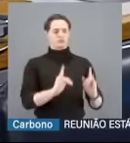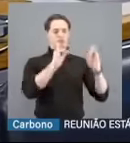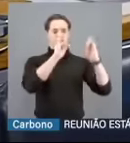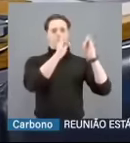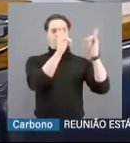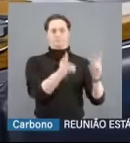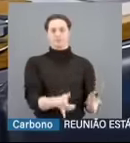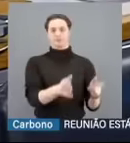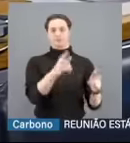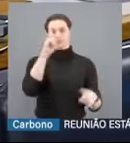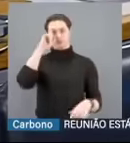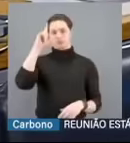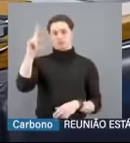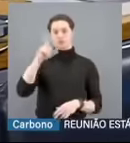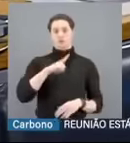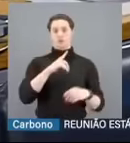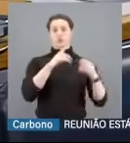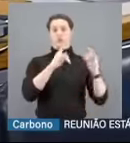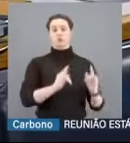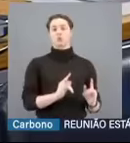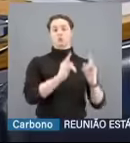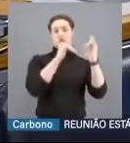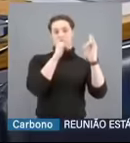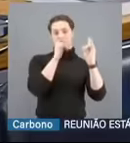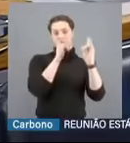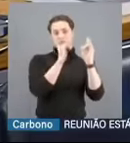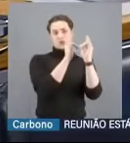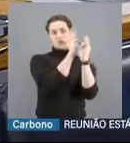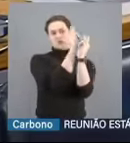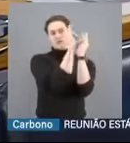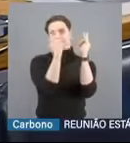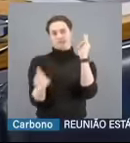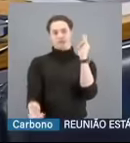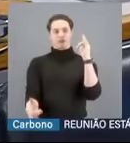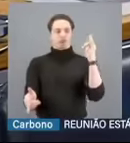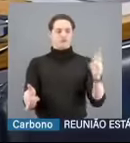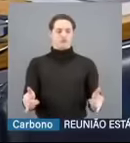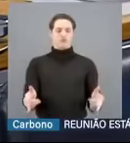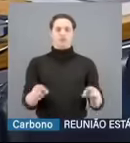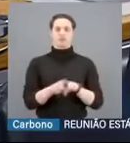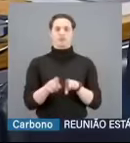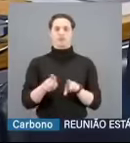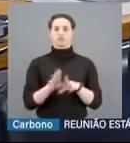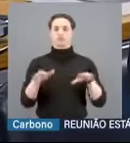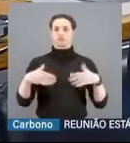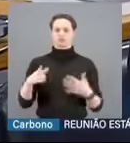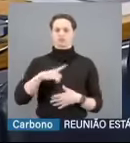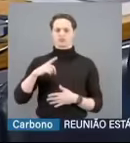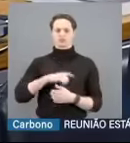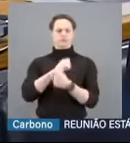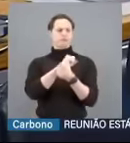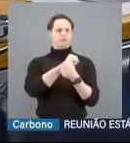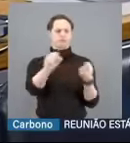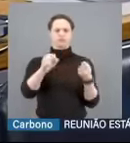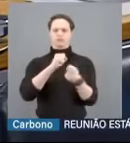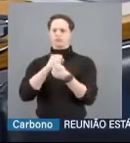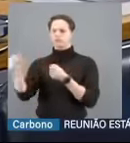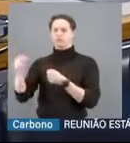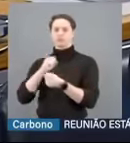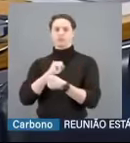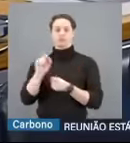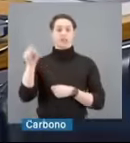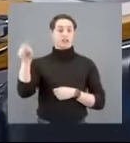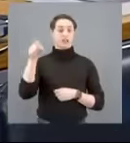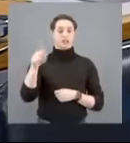8 de janeiro, torres de energia. 4 torres foram derrubadas. Explosivos foram colocados ainda em Feira de